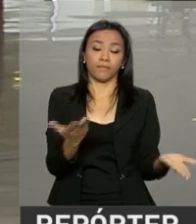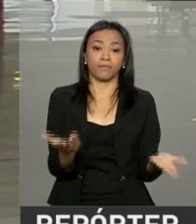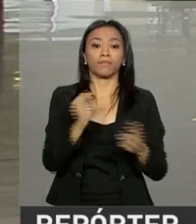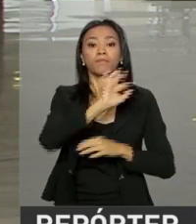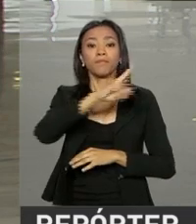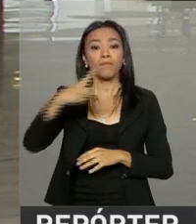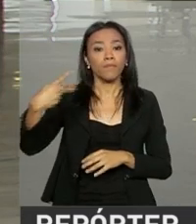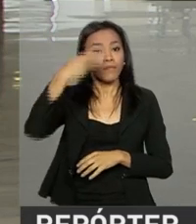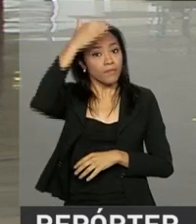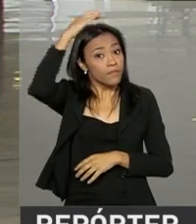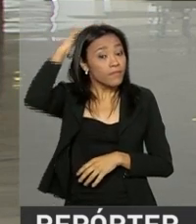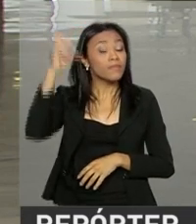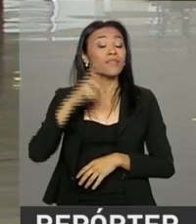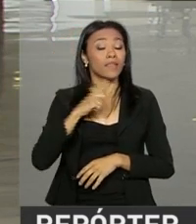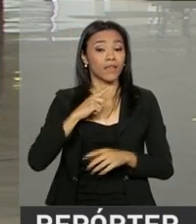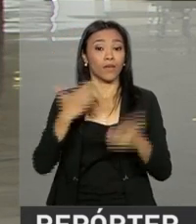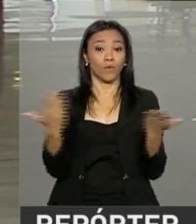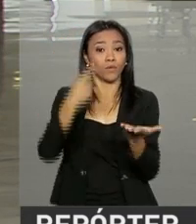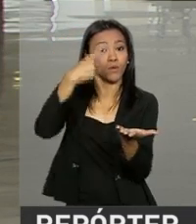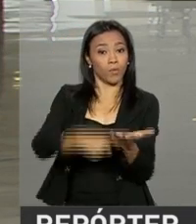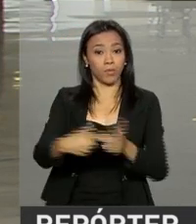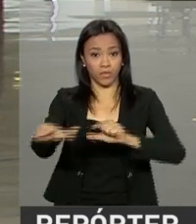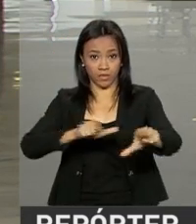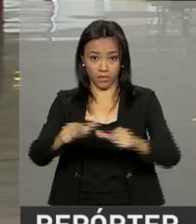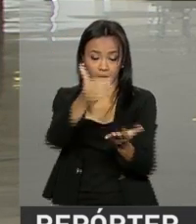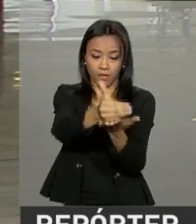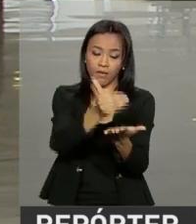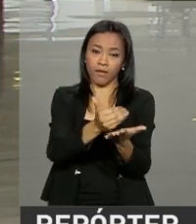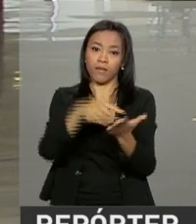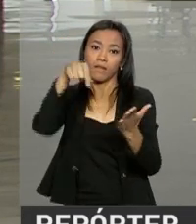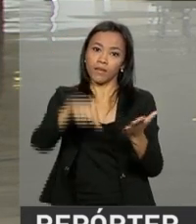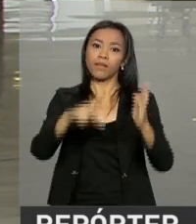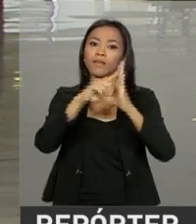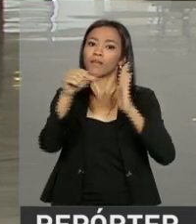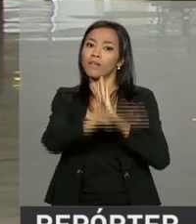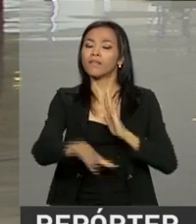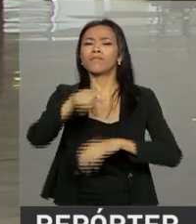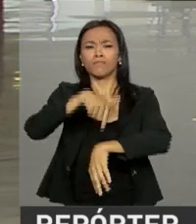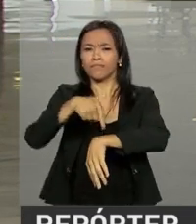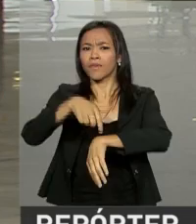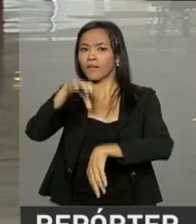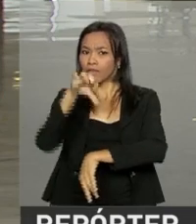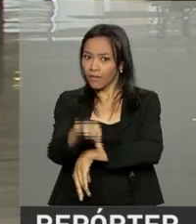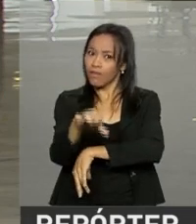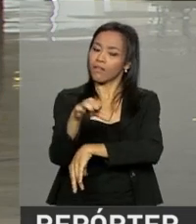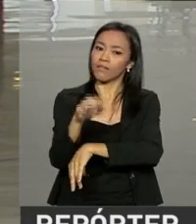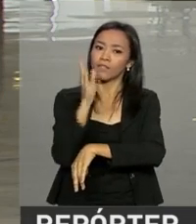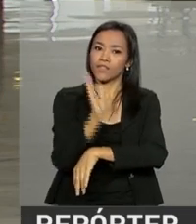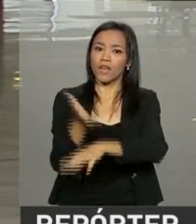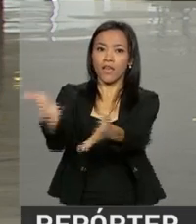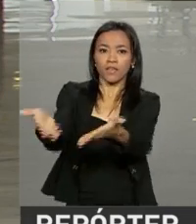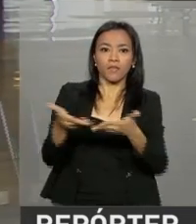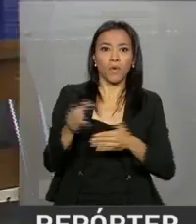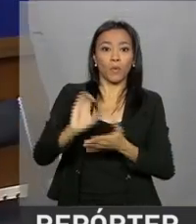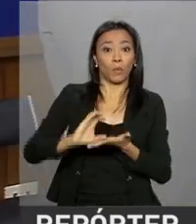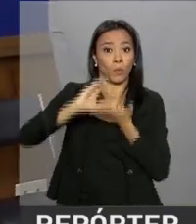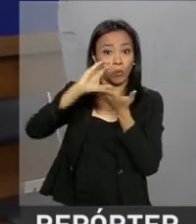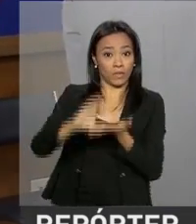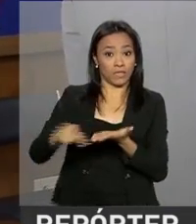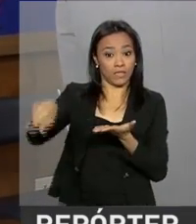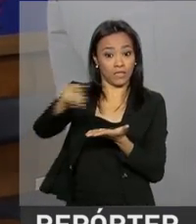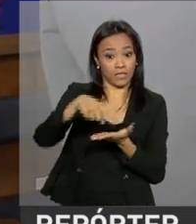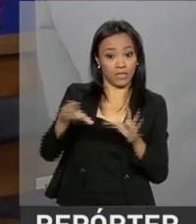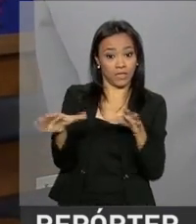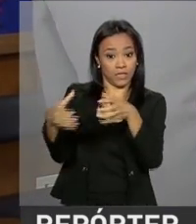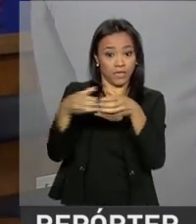em exercício Michel Temer tem agenda hoje. Aqui no Palácio do Planalto, às 9 horas, ele recebeu o Conselho Nacional do SESI,